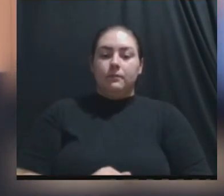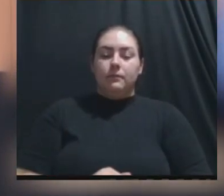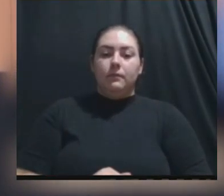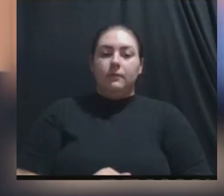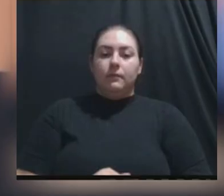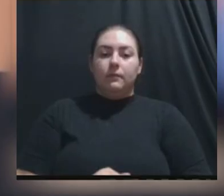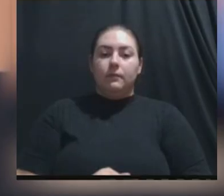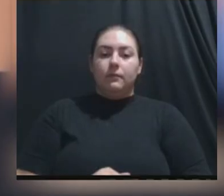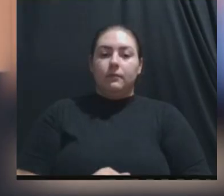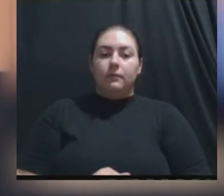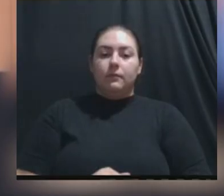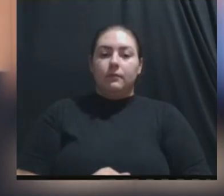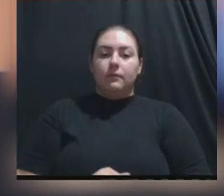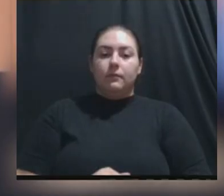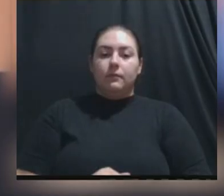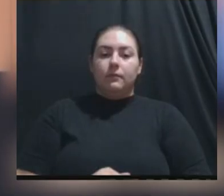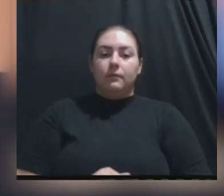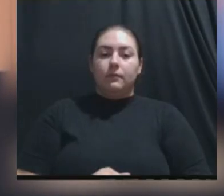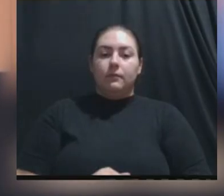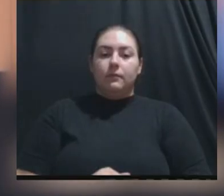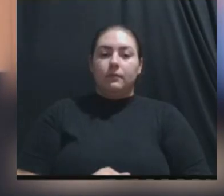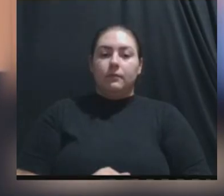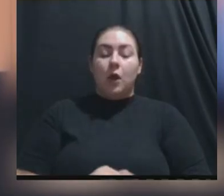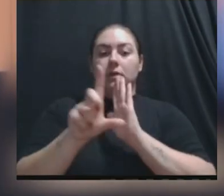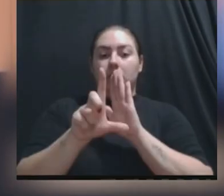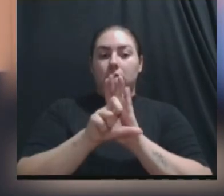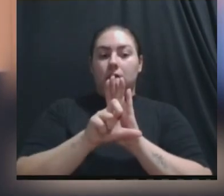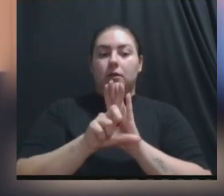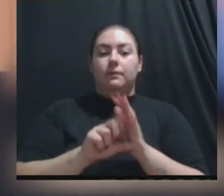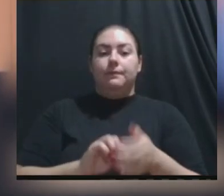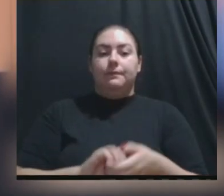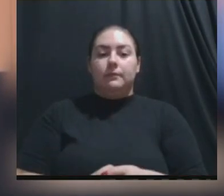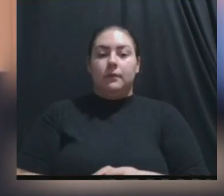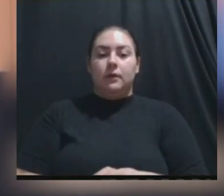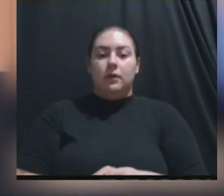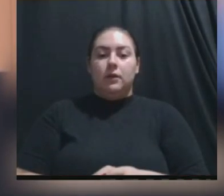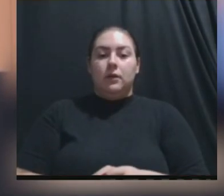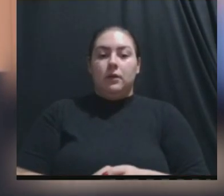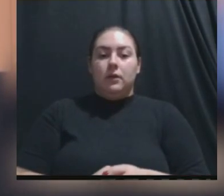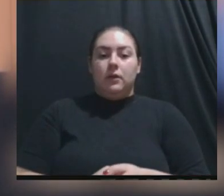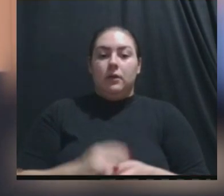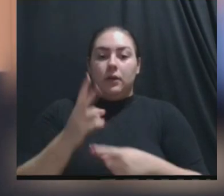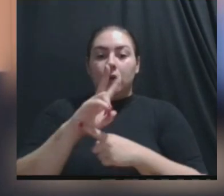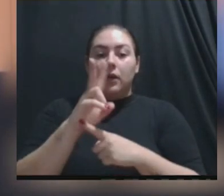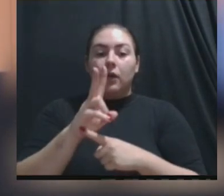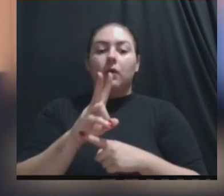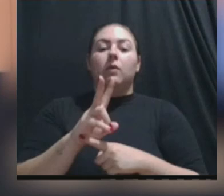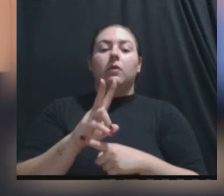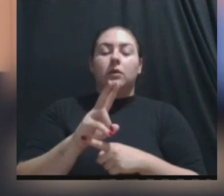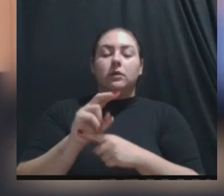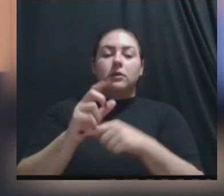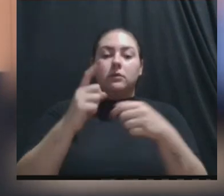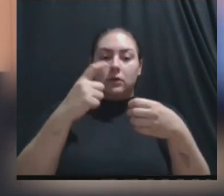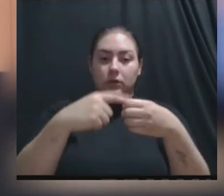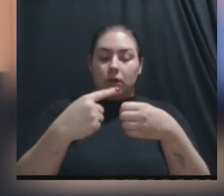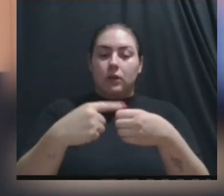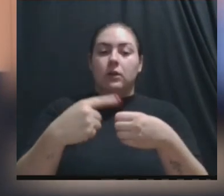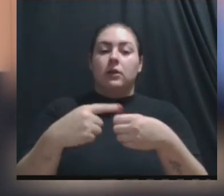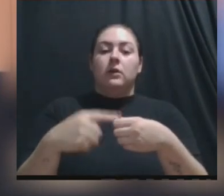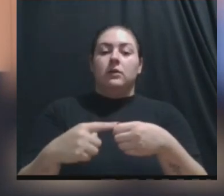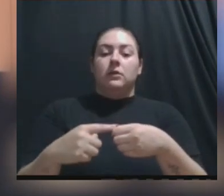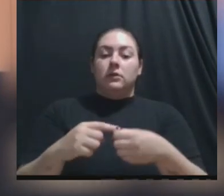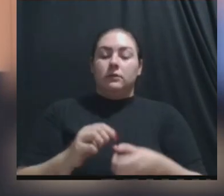de lei que tratam da gestão patrimonial, regularização jurídica de áreas públicas e implantação de equipamentos